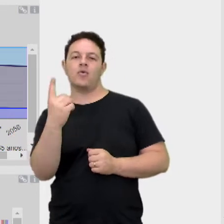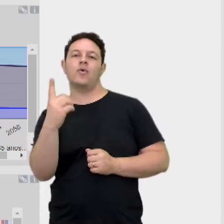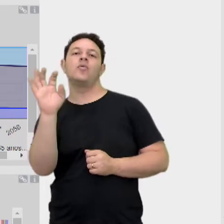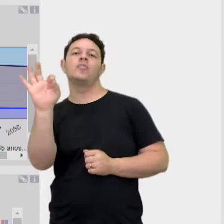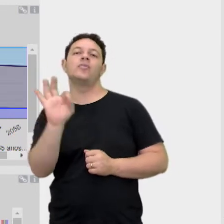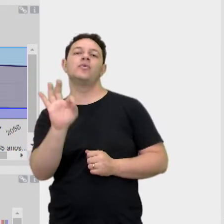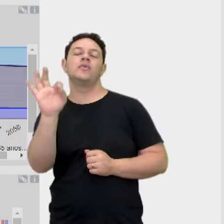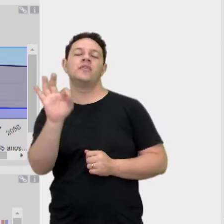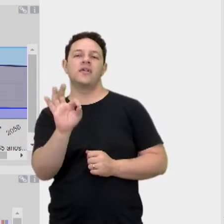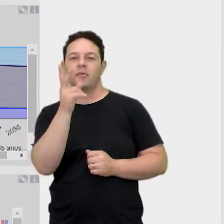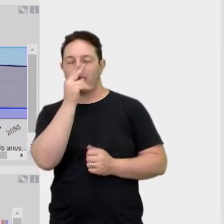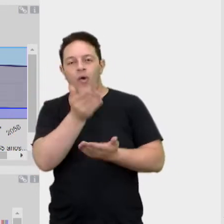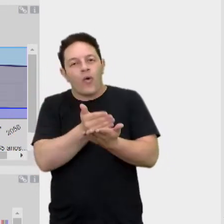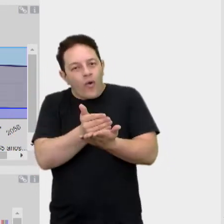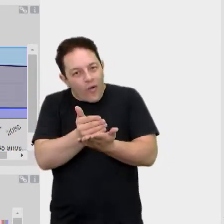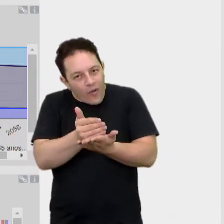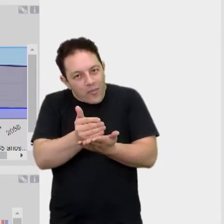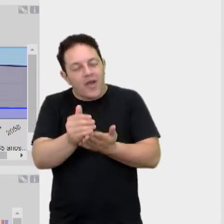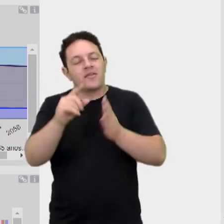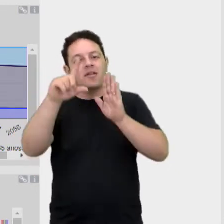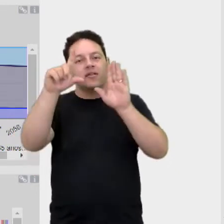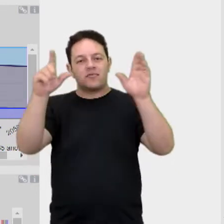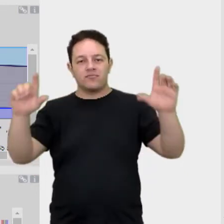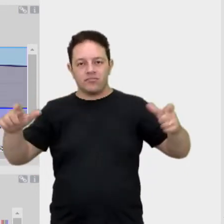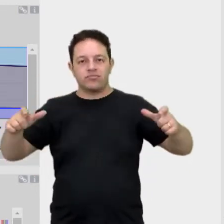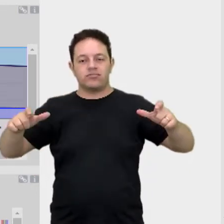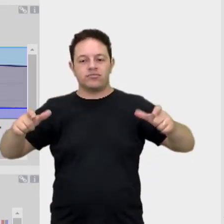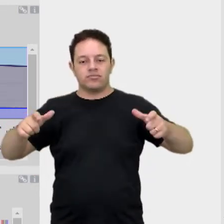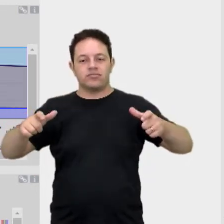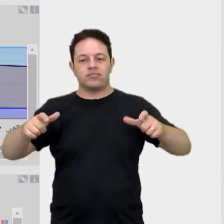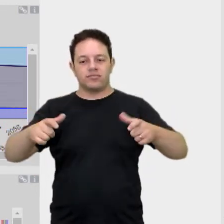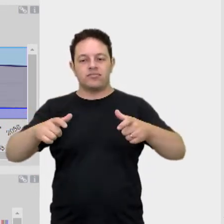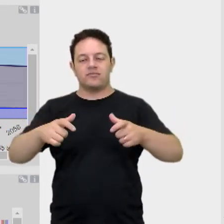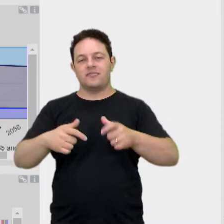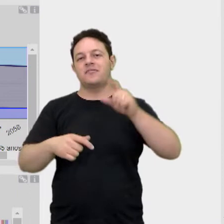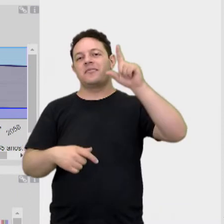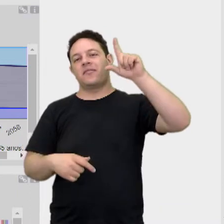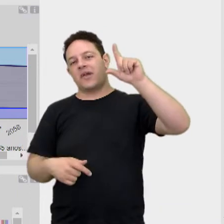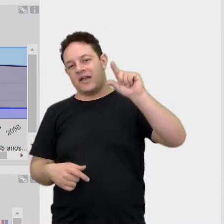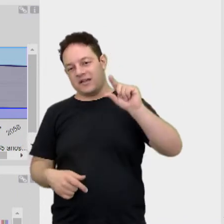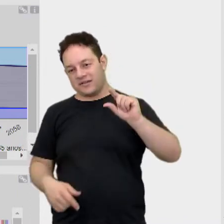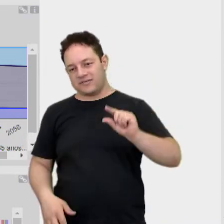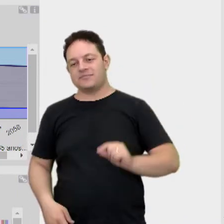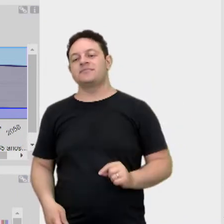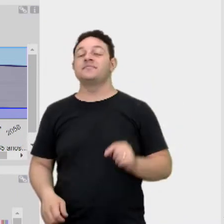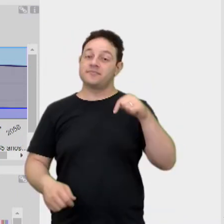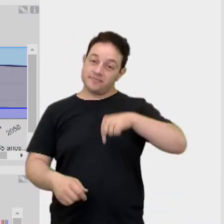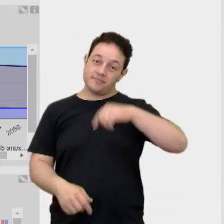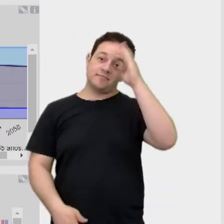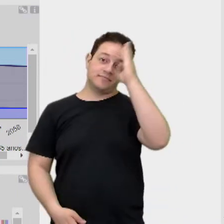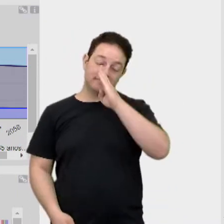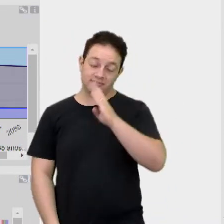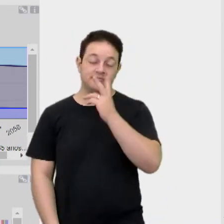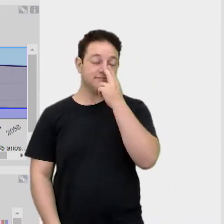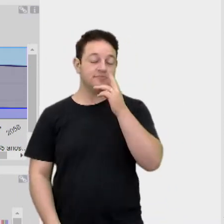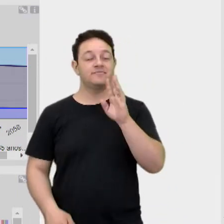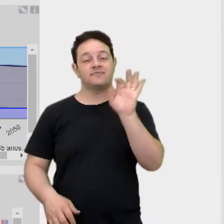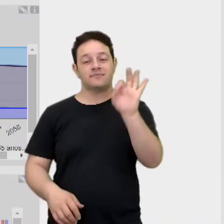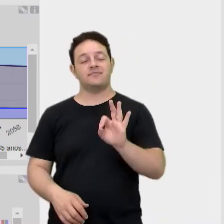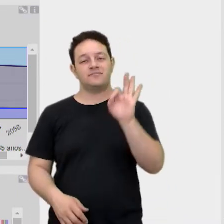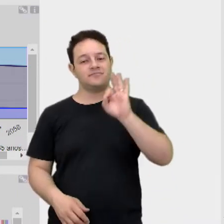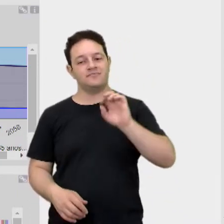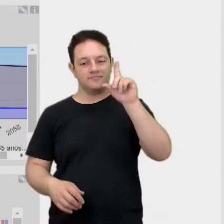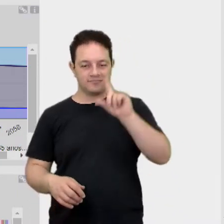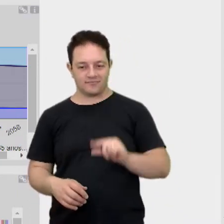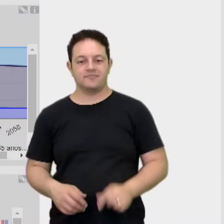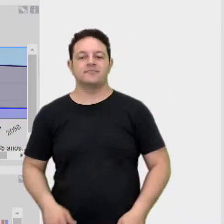0,01%, né, a partir do ano de 2049. Olha que interessante aí, né, vendo aí que o Brasil está, né, numa taxa aí menor. E aí